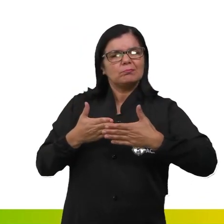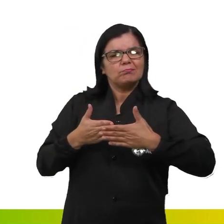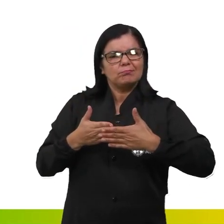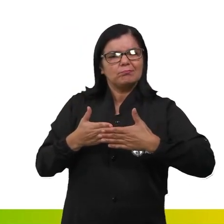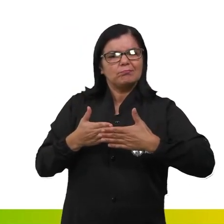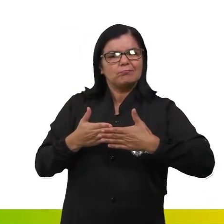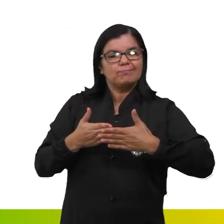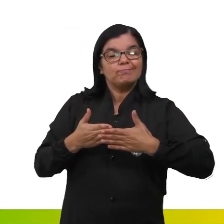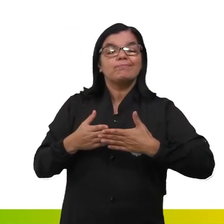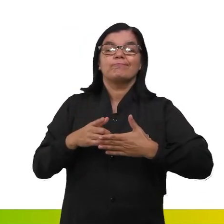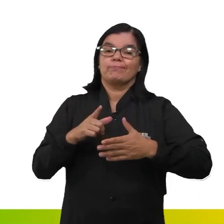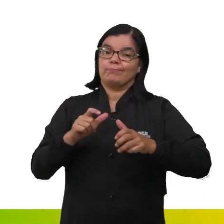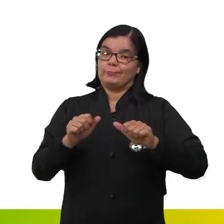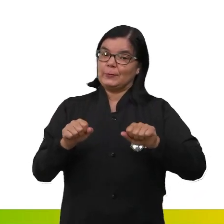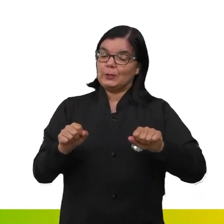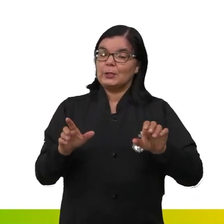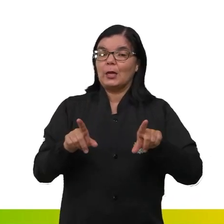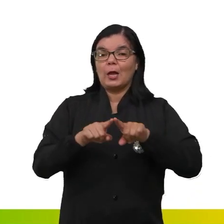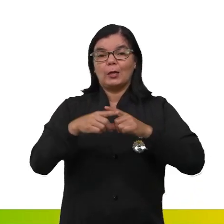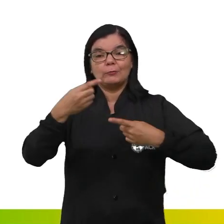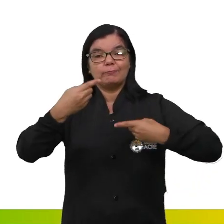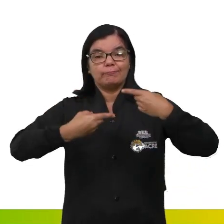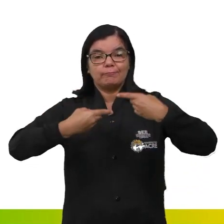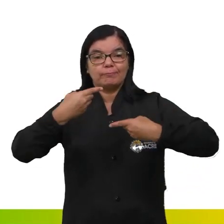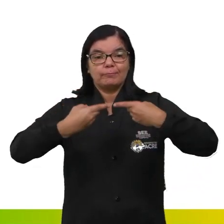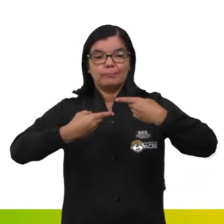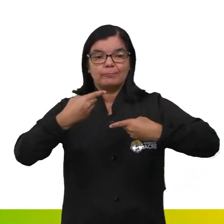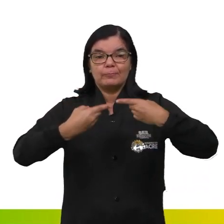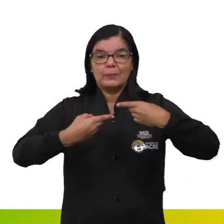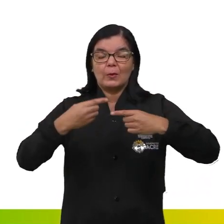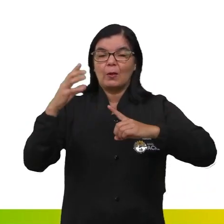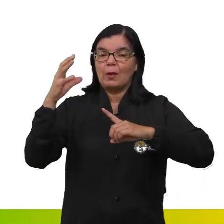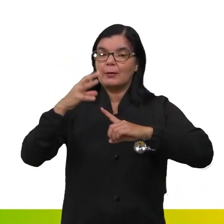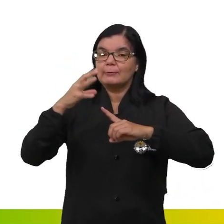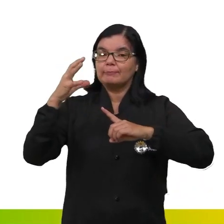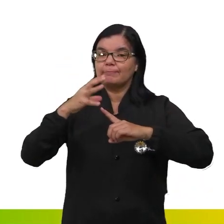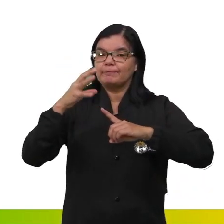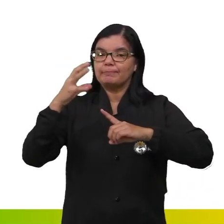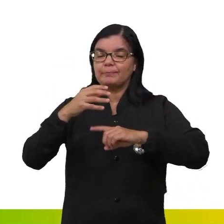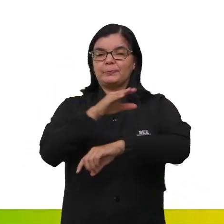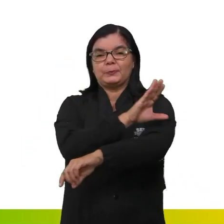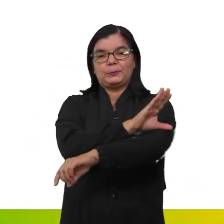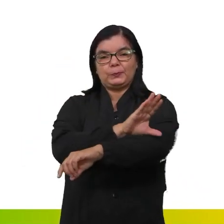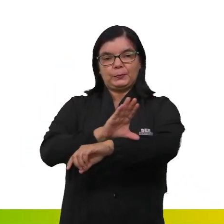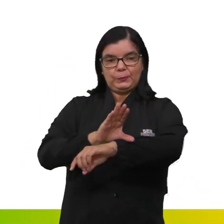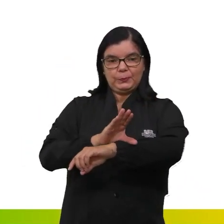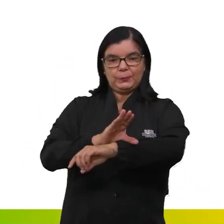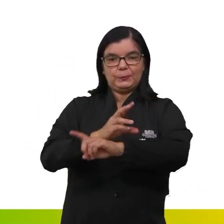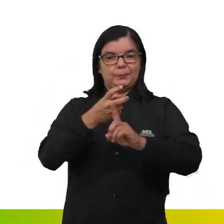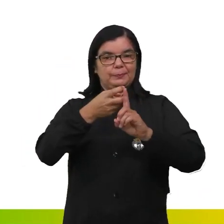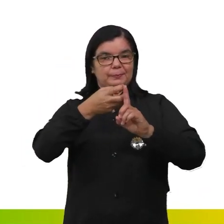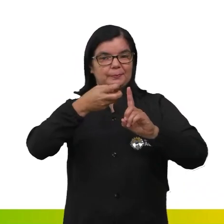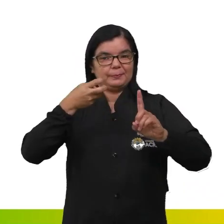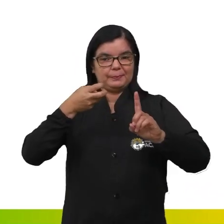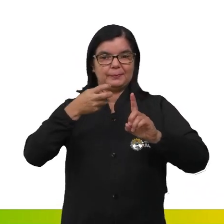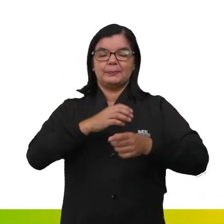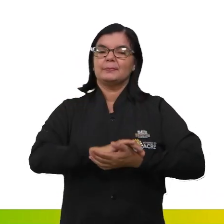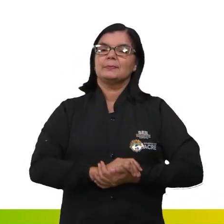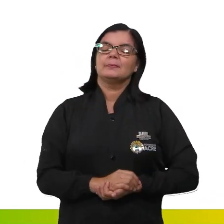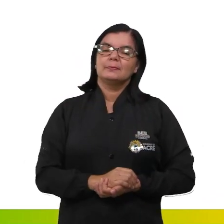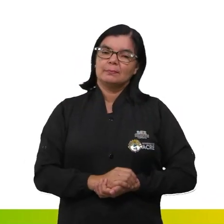limitado, restrito a discussões sobre a influência de culturas